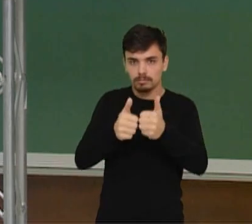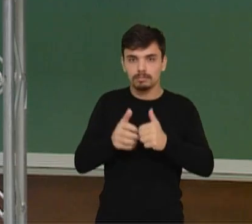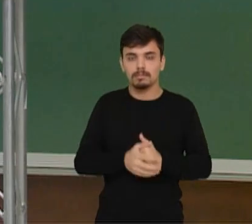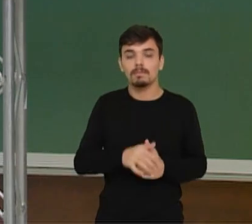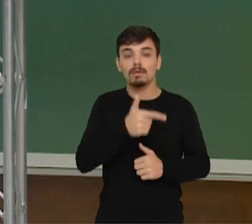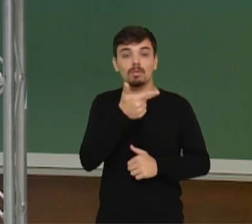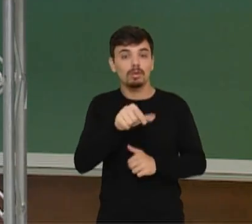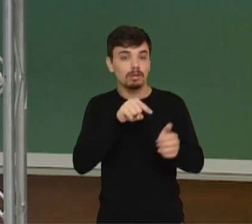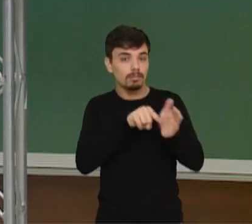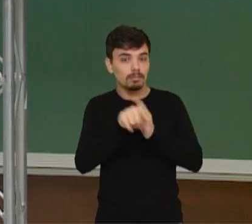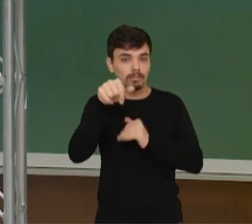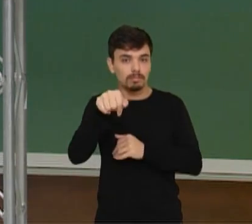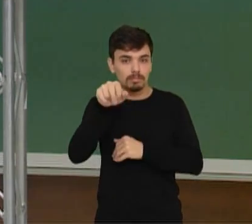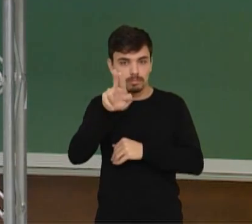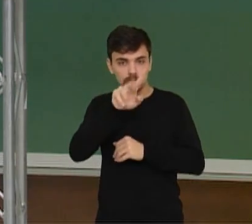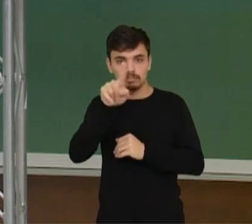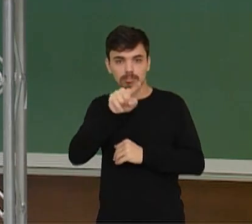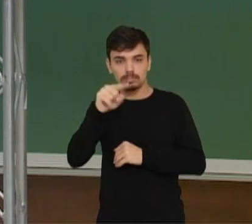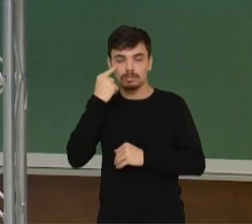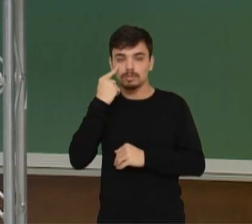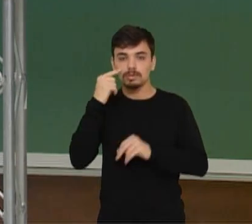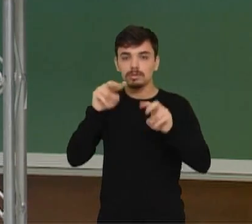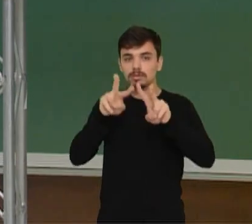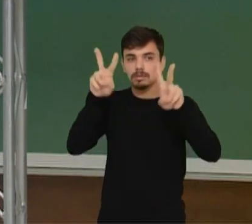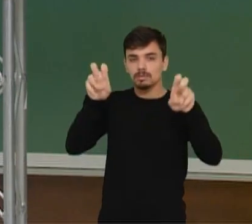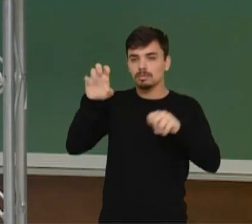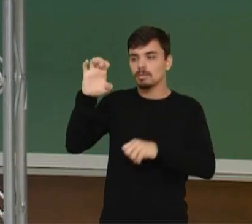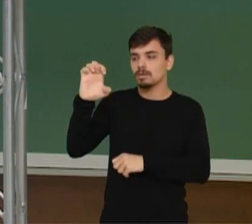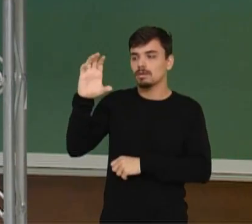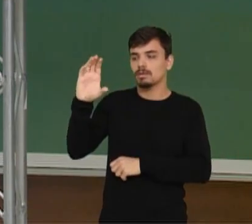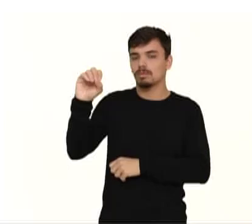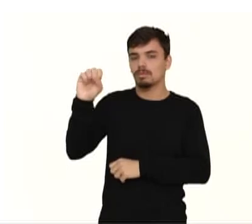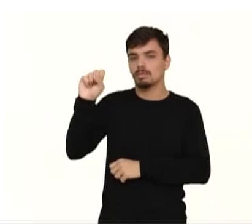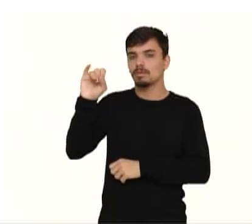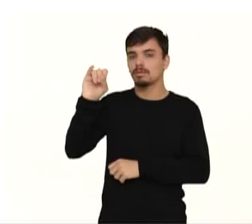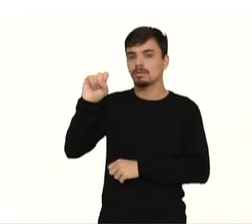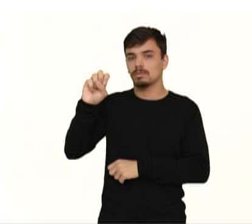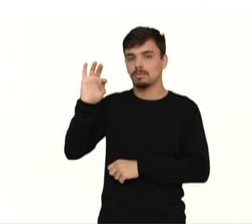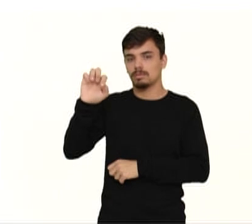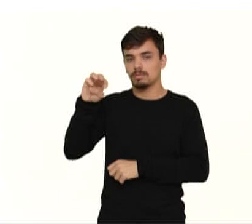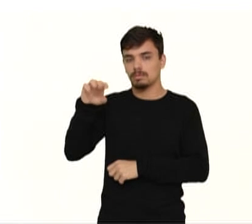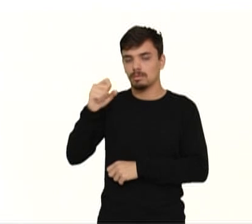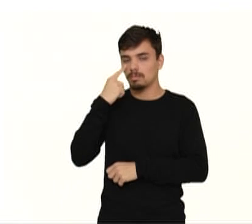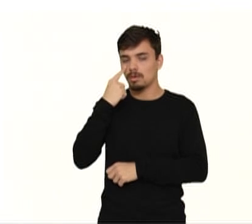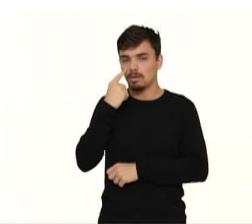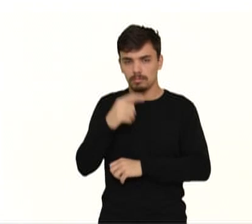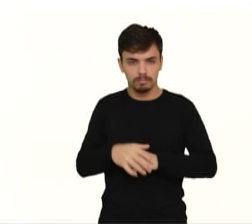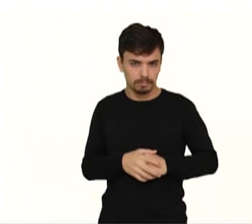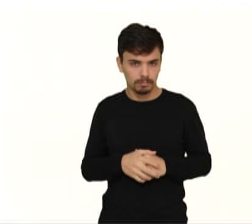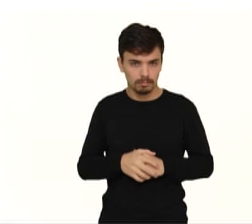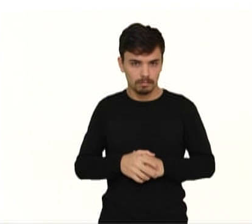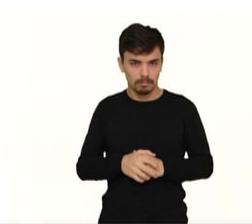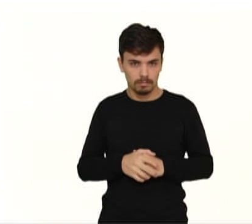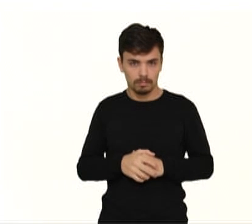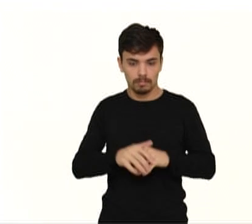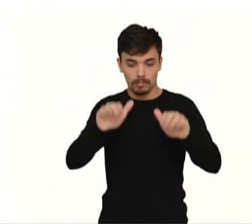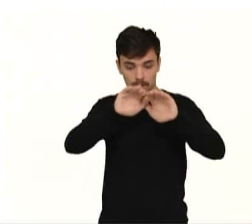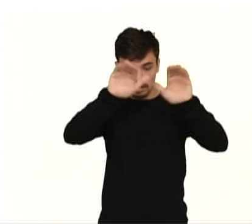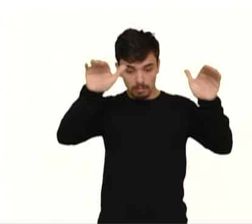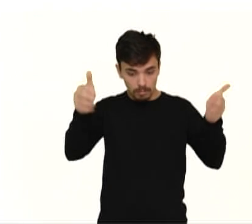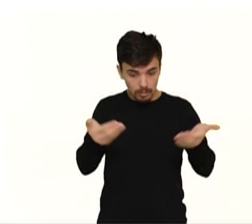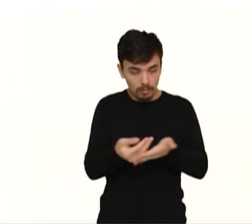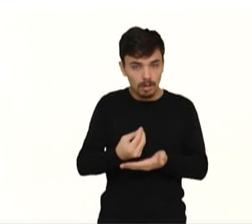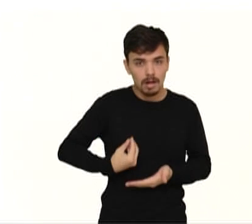quiz. Sobre ecossistemas, é incorreto afirmar. Letra A biosfera é o maior ecossistema